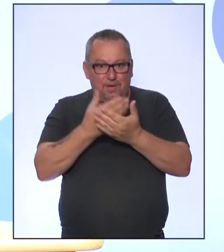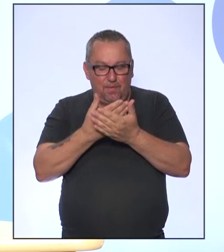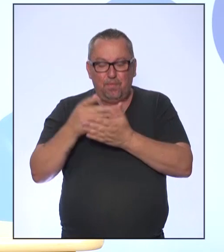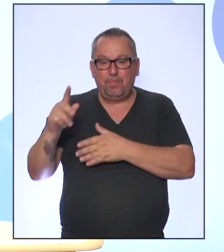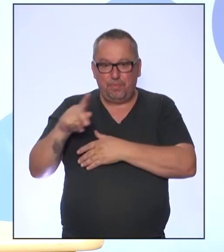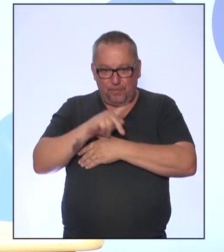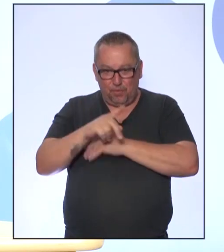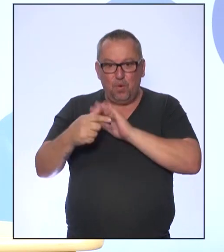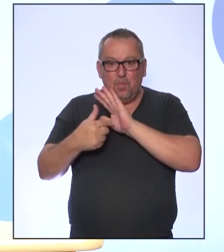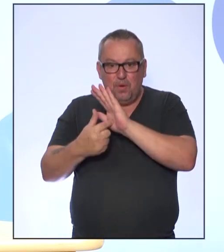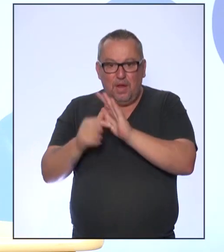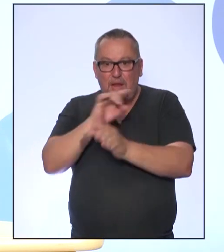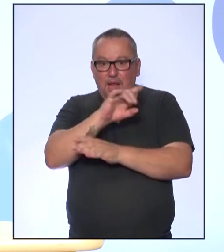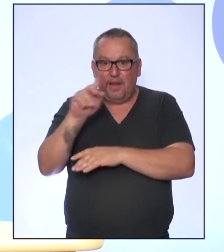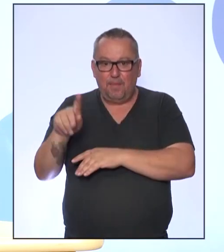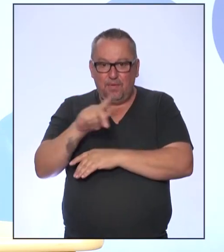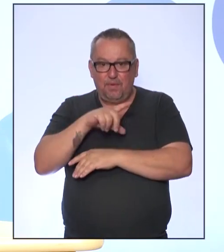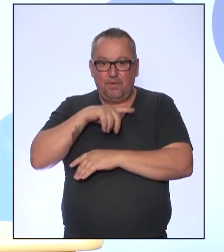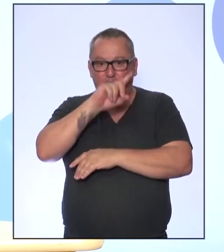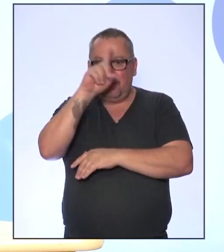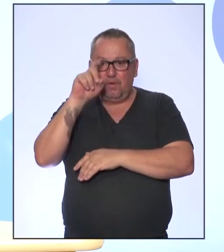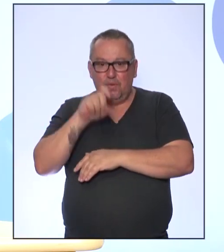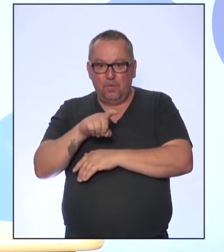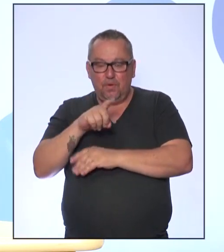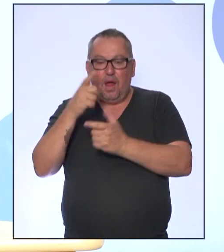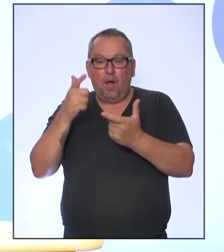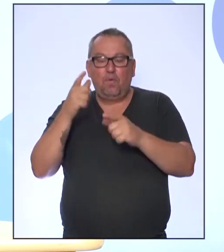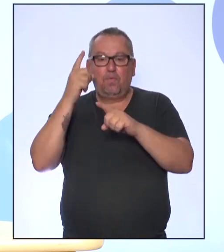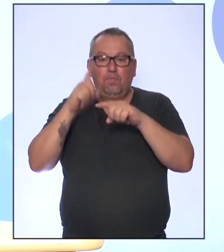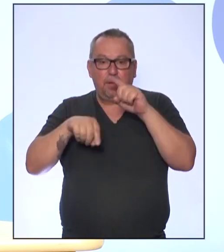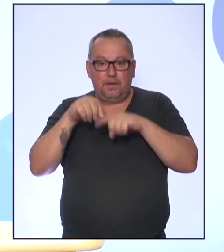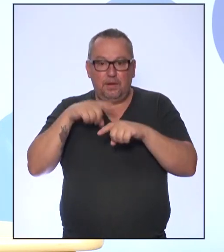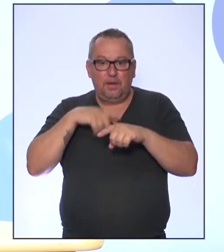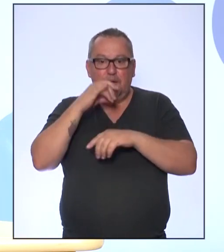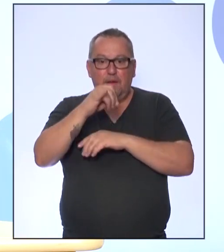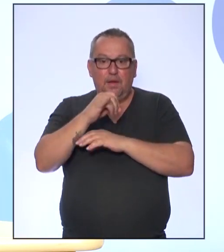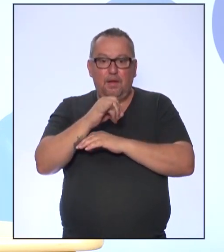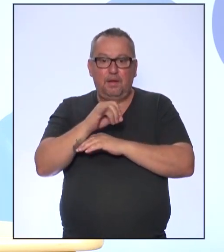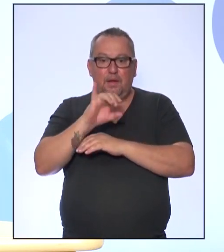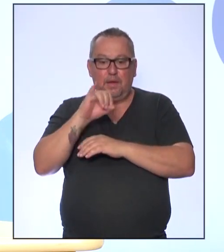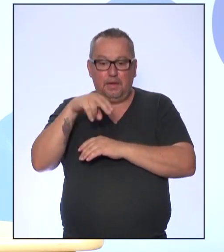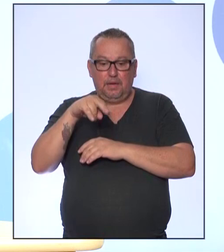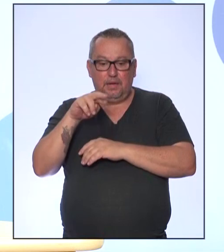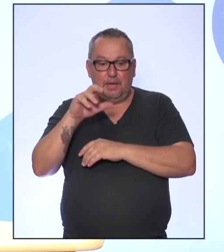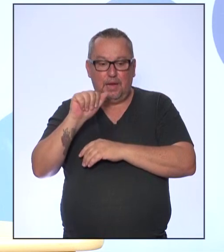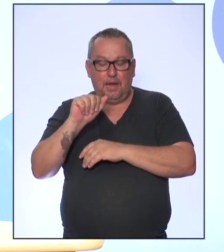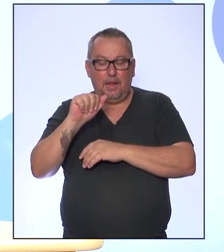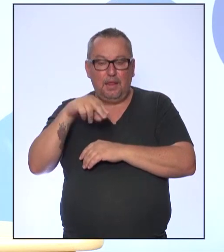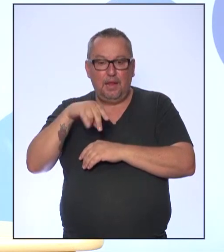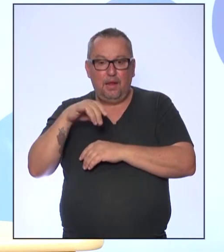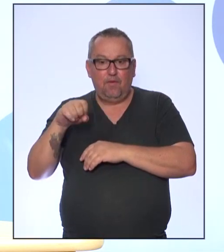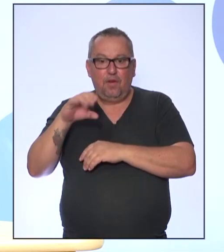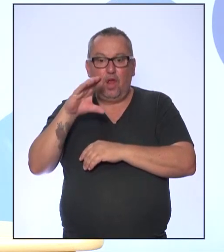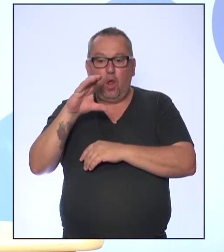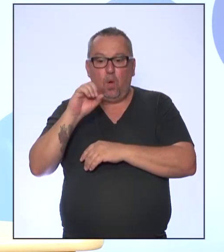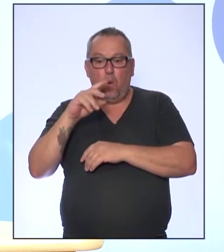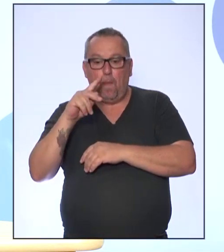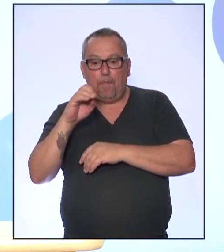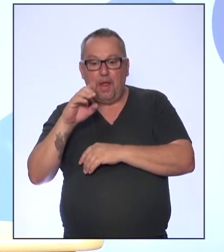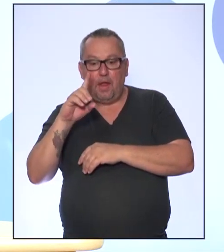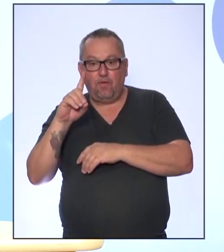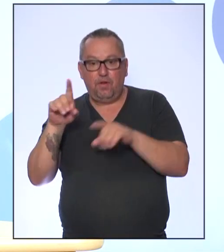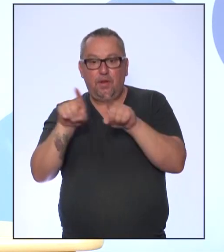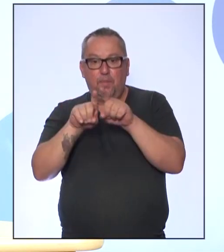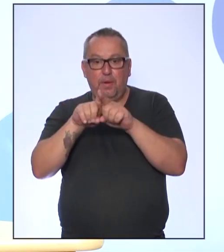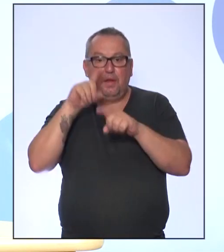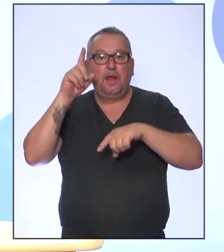aí, né? E caso o professor tenha alguma dúvida onde achar o material, a gente lembra que lá na intranet, Coped, materiais de apoio ao professor,